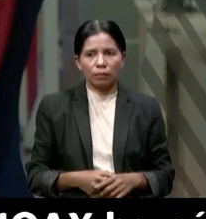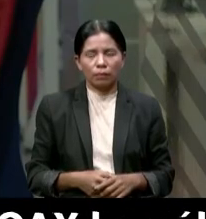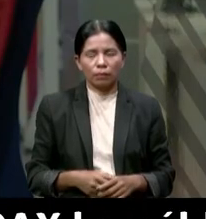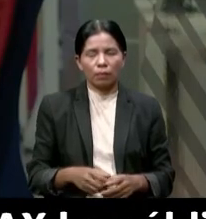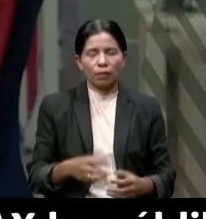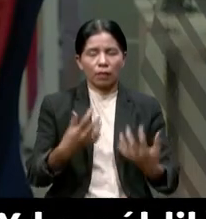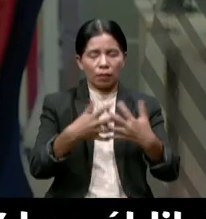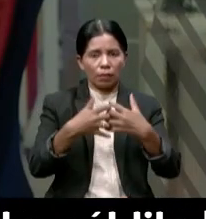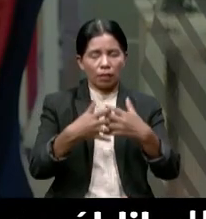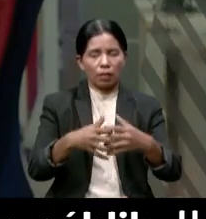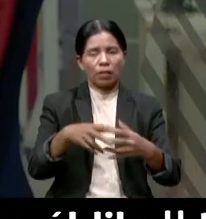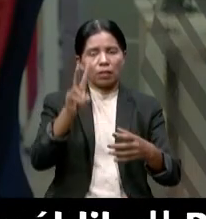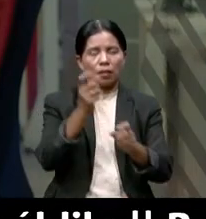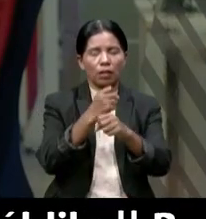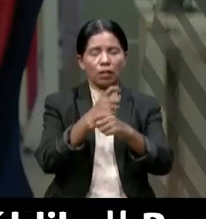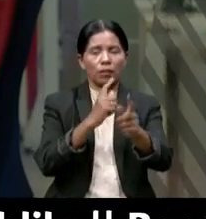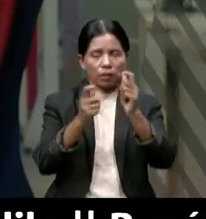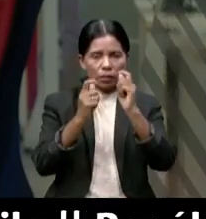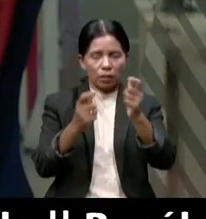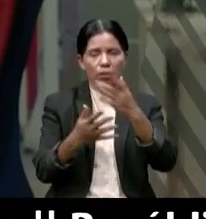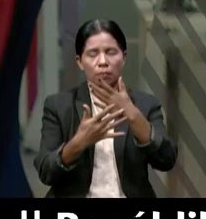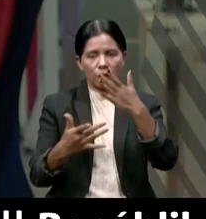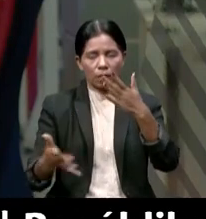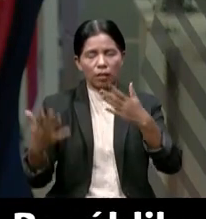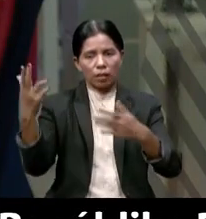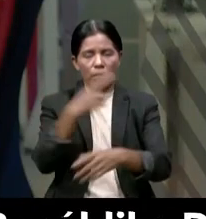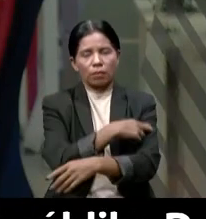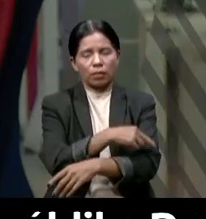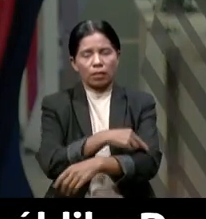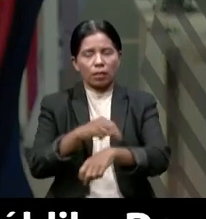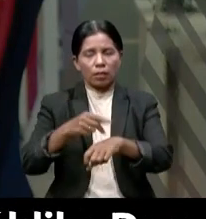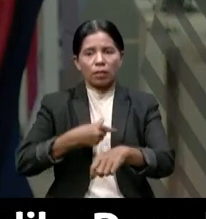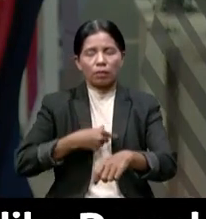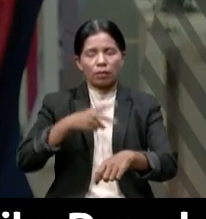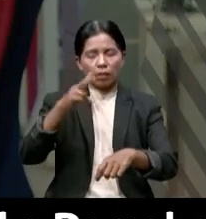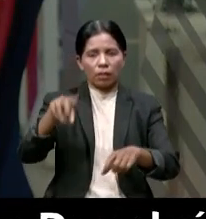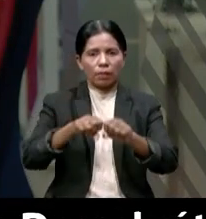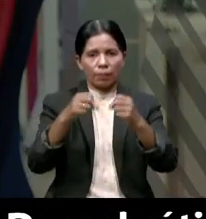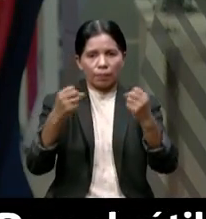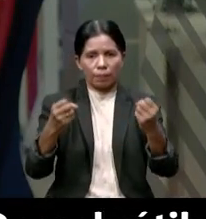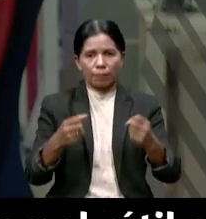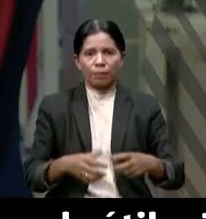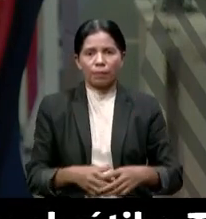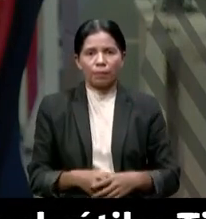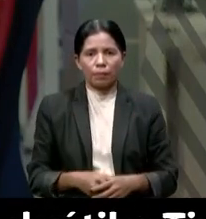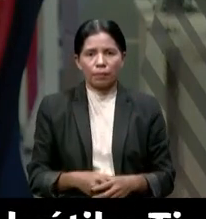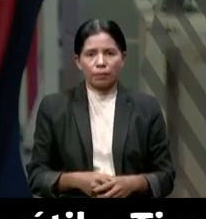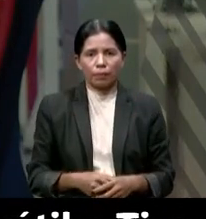Máquina Rúa Nebe Haloteste Barán Completo y Hospital Nacional Guido Valadares Avaria.